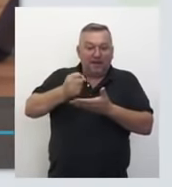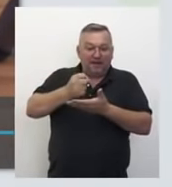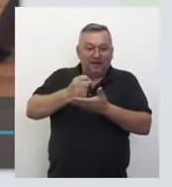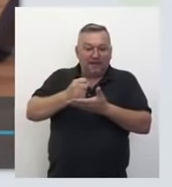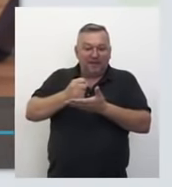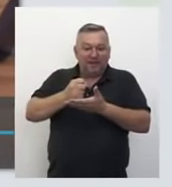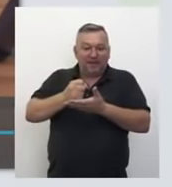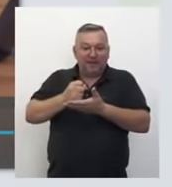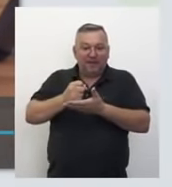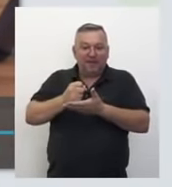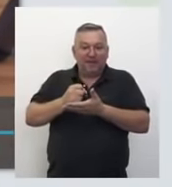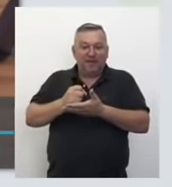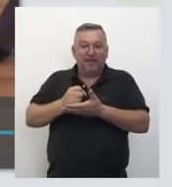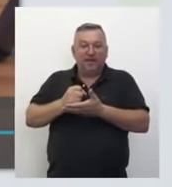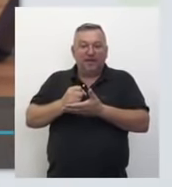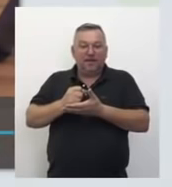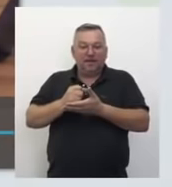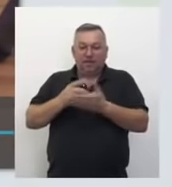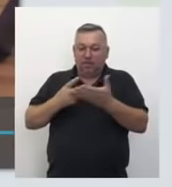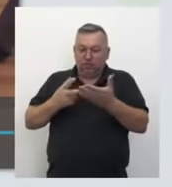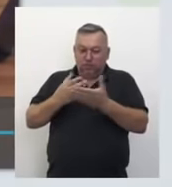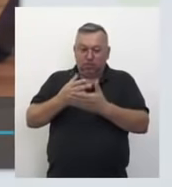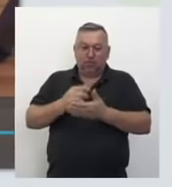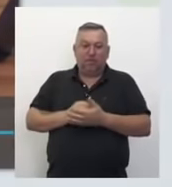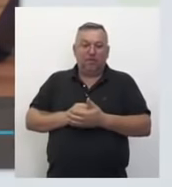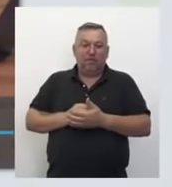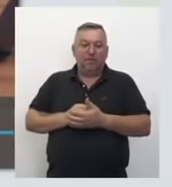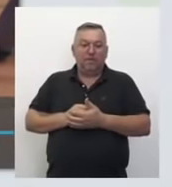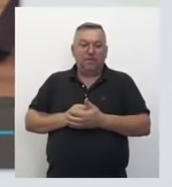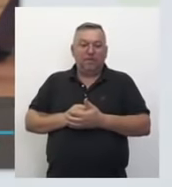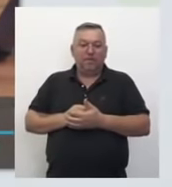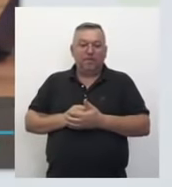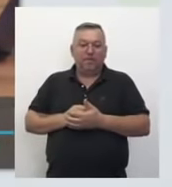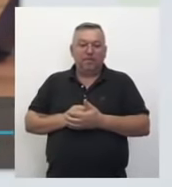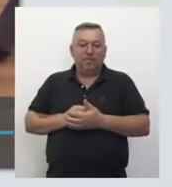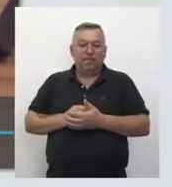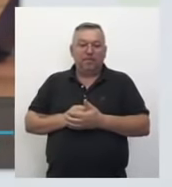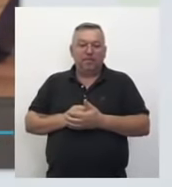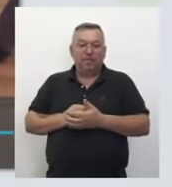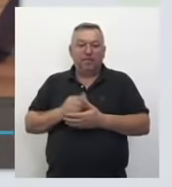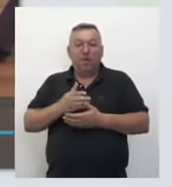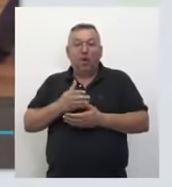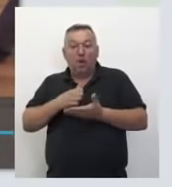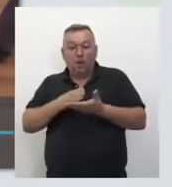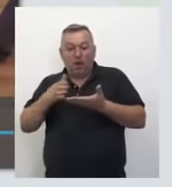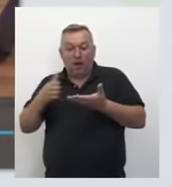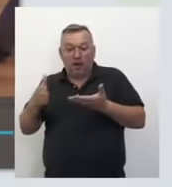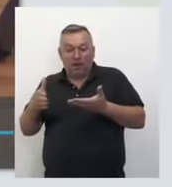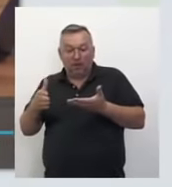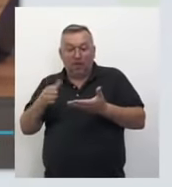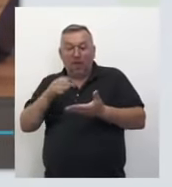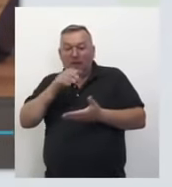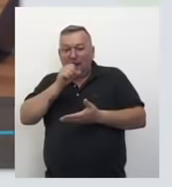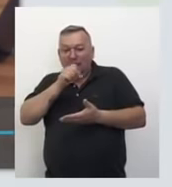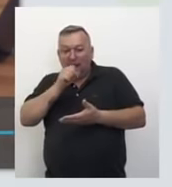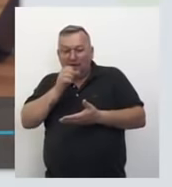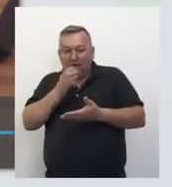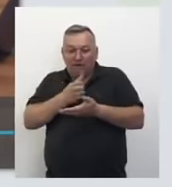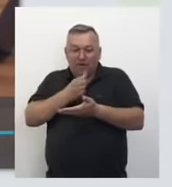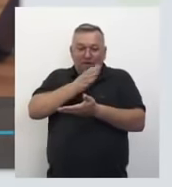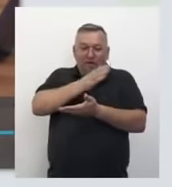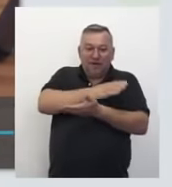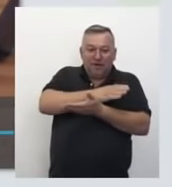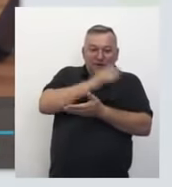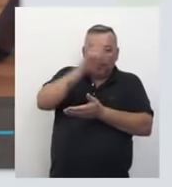eu vou cortar ele no meio. E de um lado eu vou colocar um papel laranja e do outro